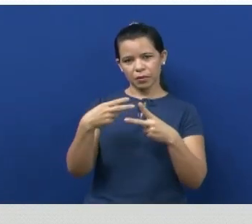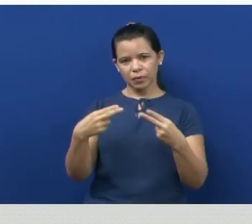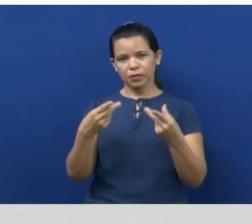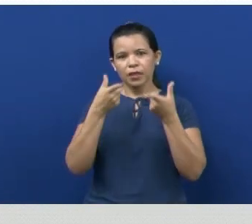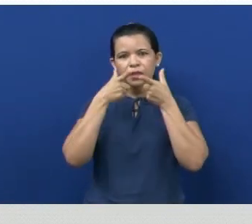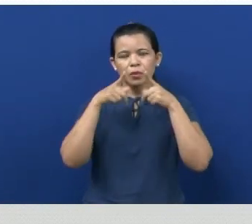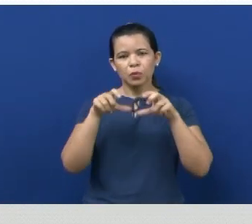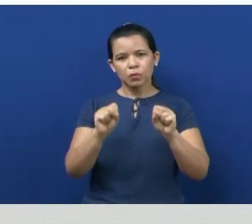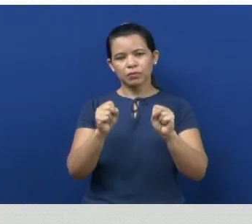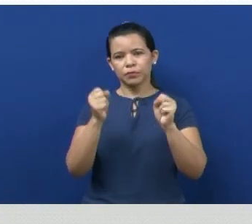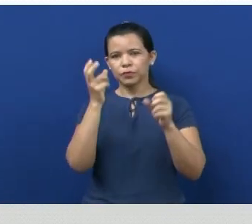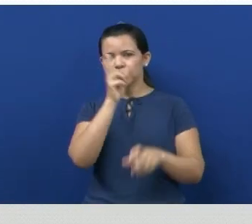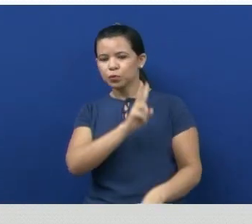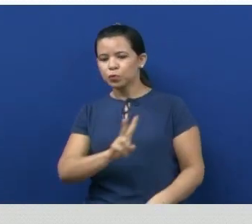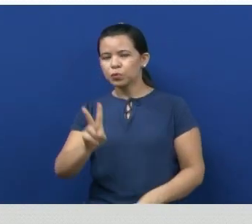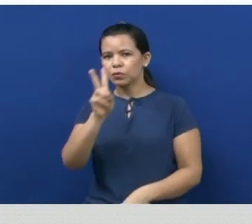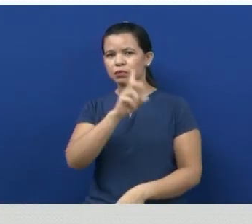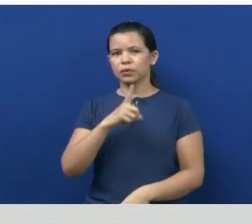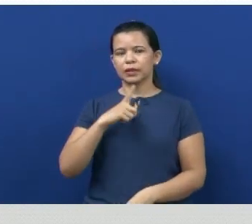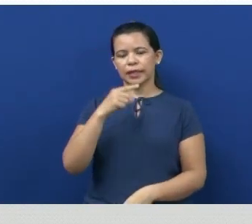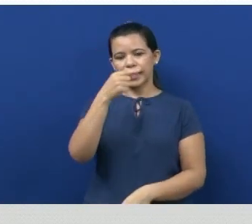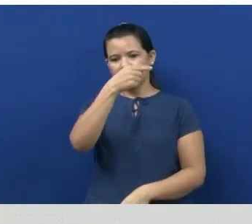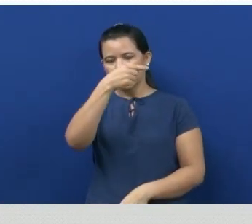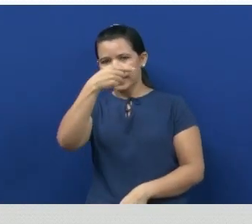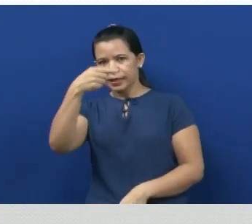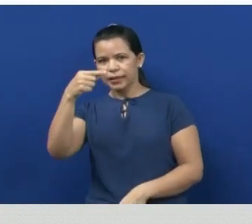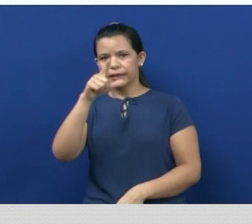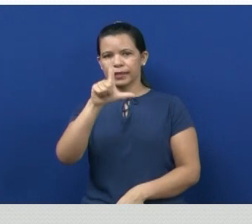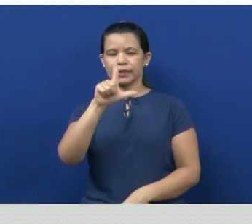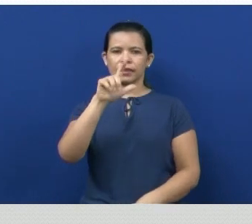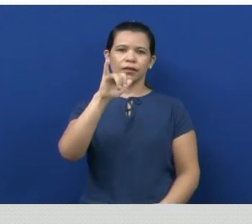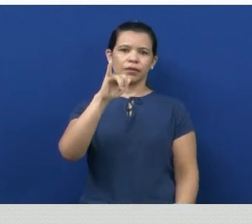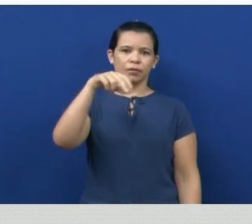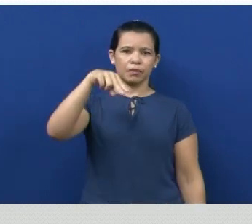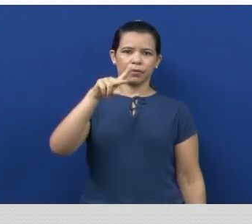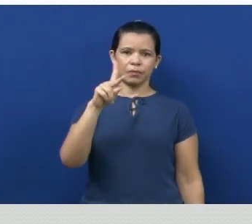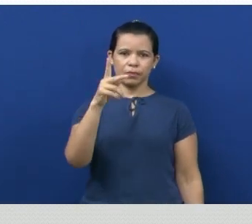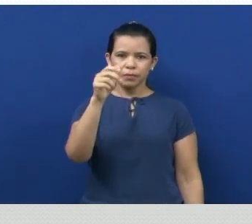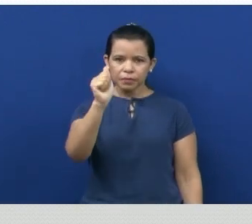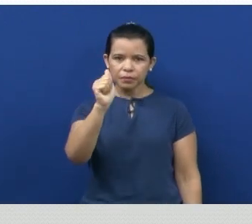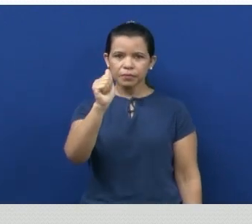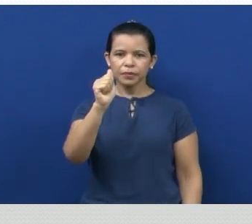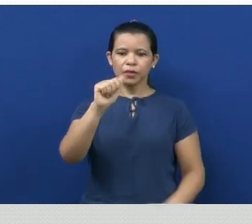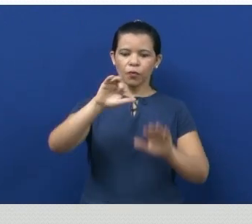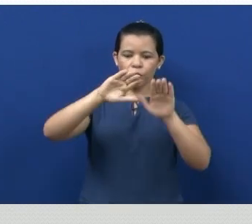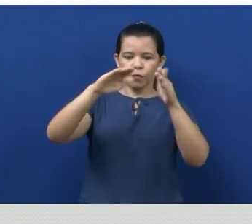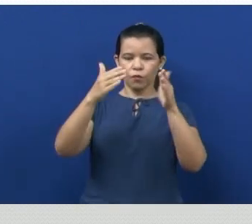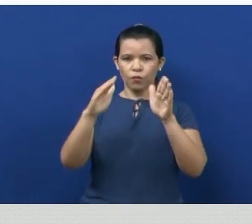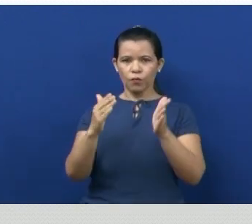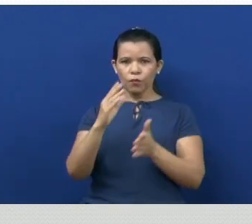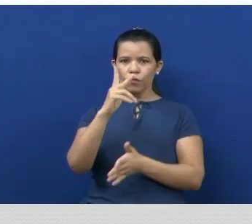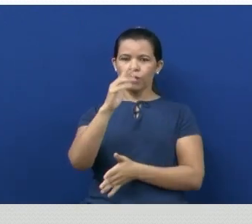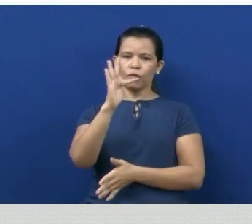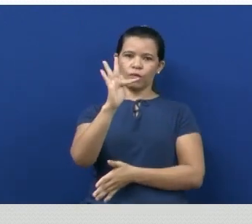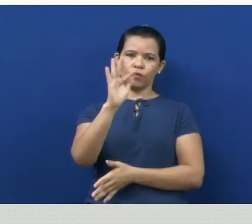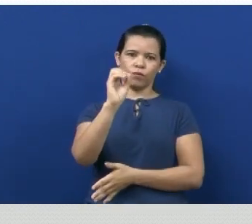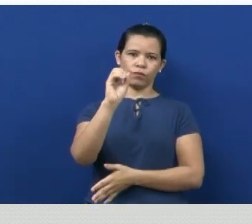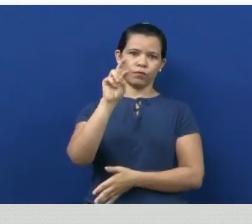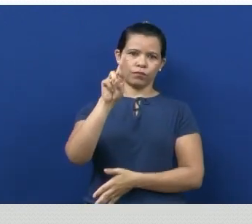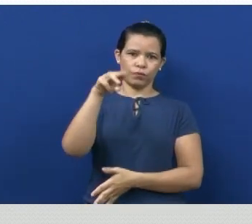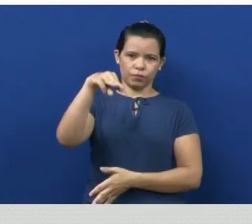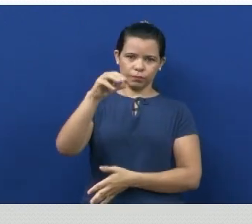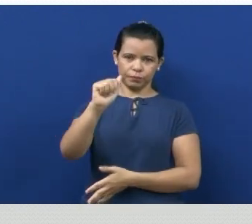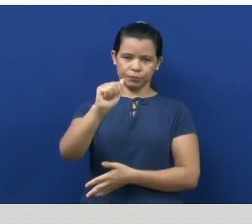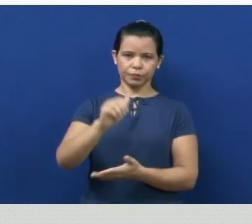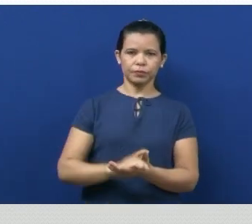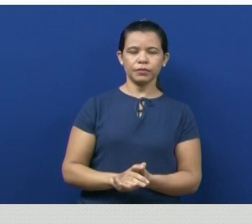temos as linhas e as formas. As linhas são os elementos visuais que compõem boa parte